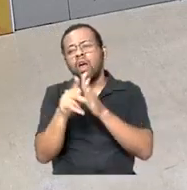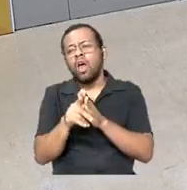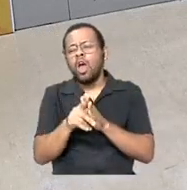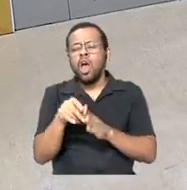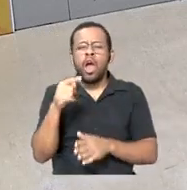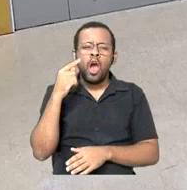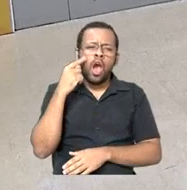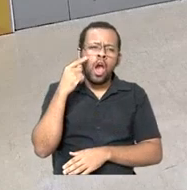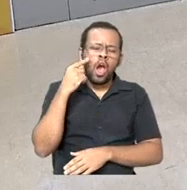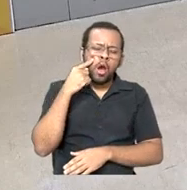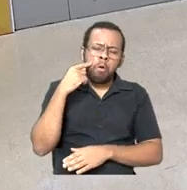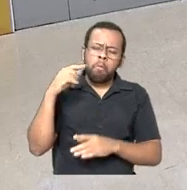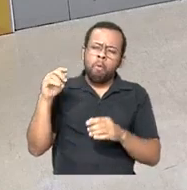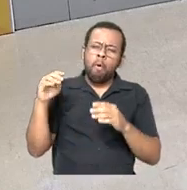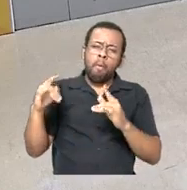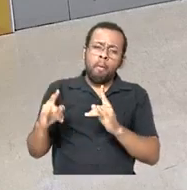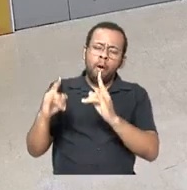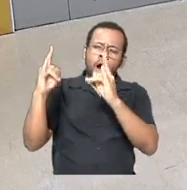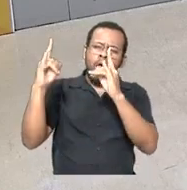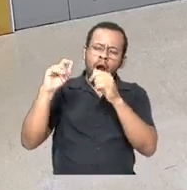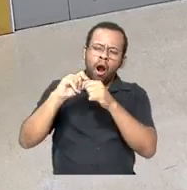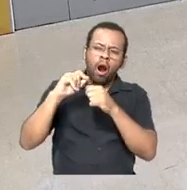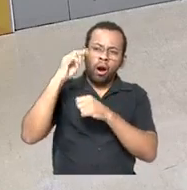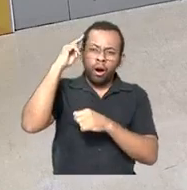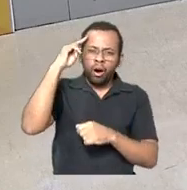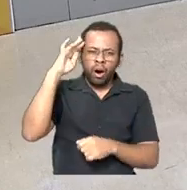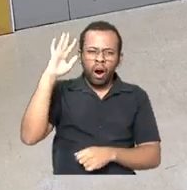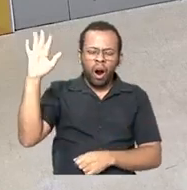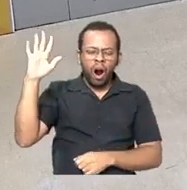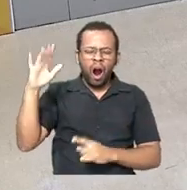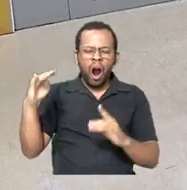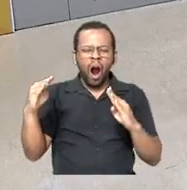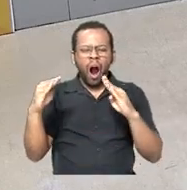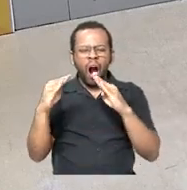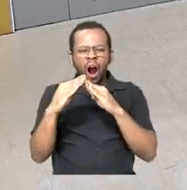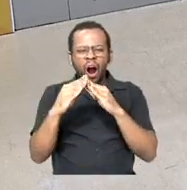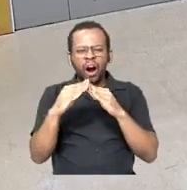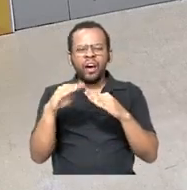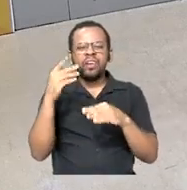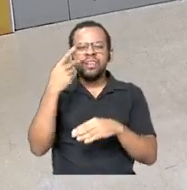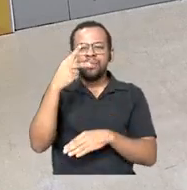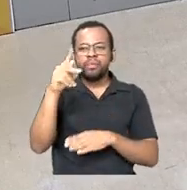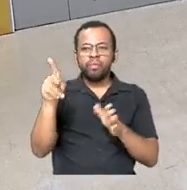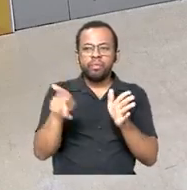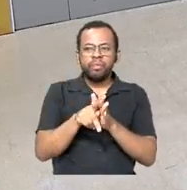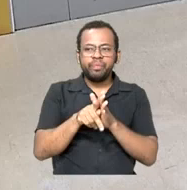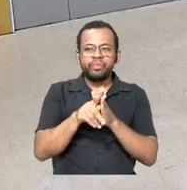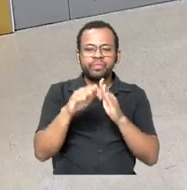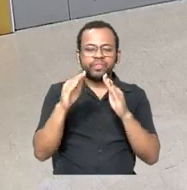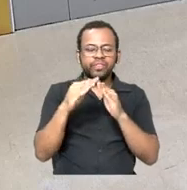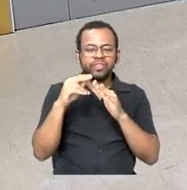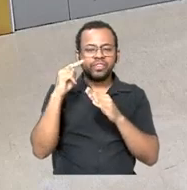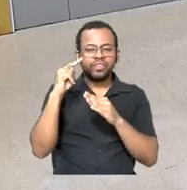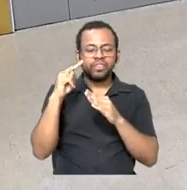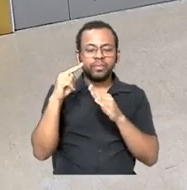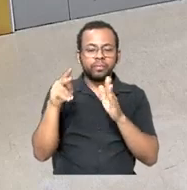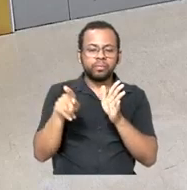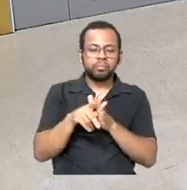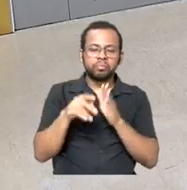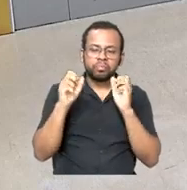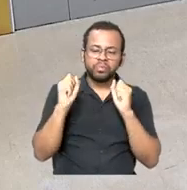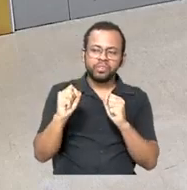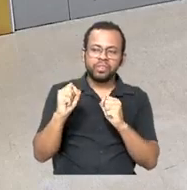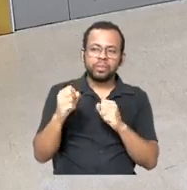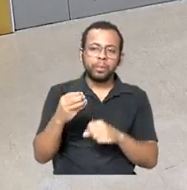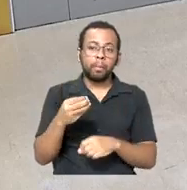apartamento gente a realização de um sonho um teto para chamar de seu sonho da casa própria pode estar pertinho aí pode